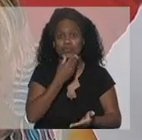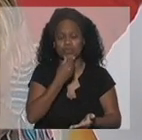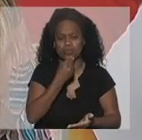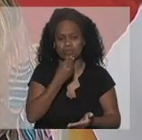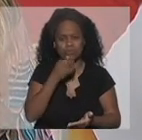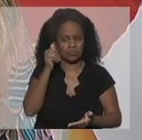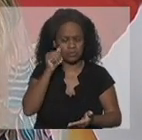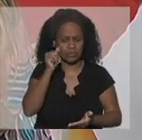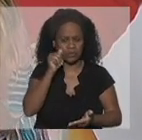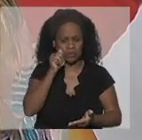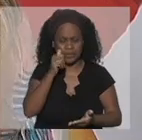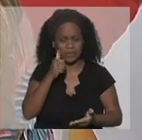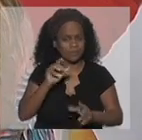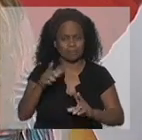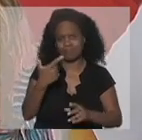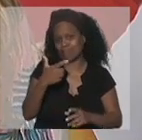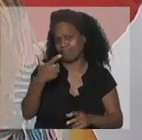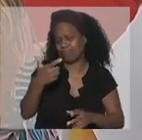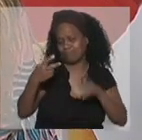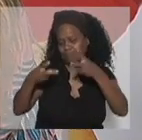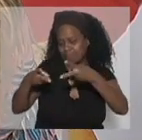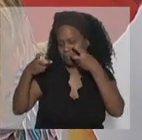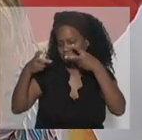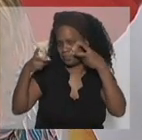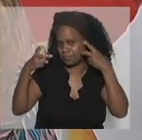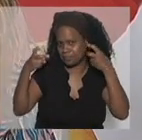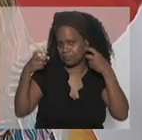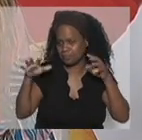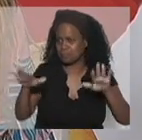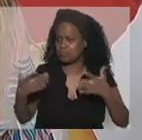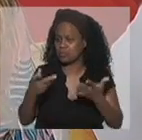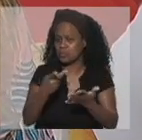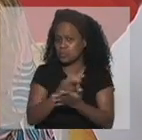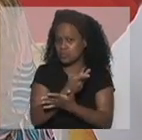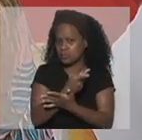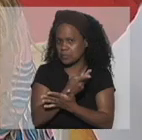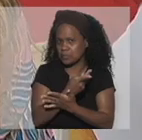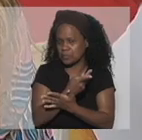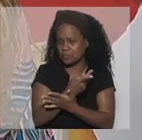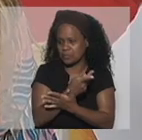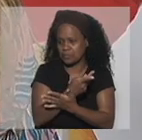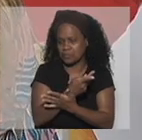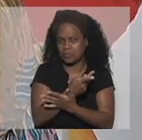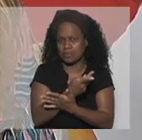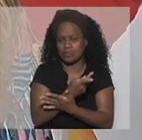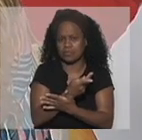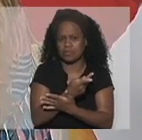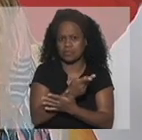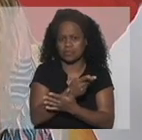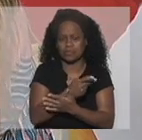parte das mulheres sem nem perceber que é isso que elas estão fazendo, né? Quando teve o caso da